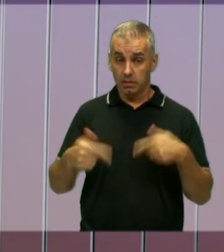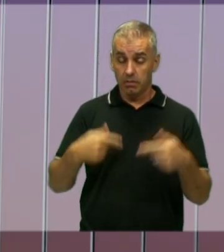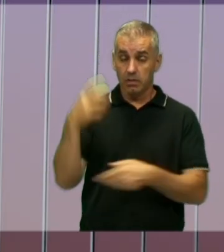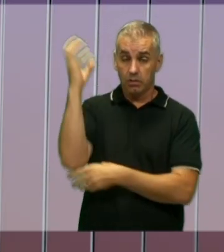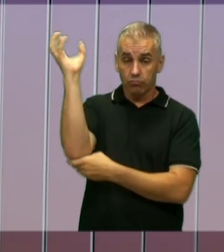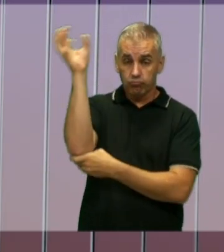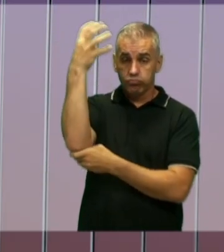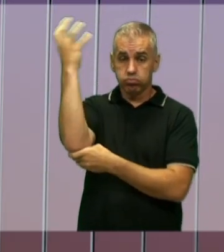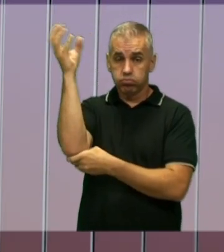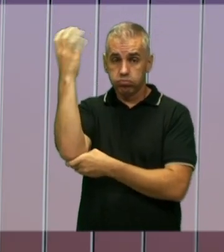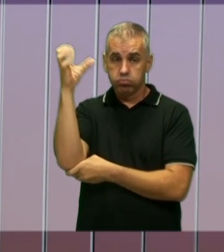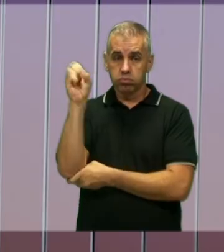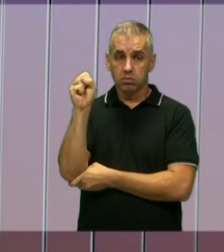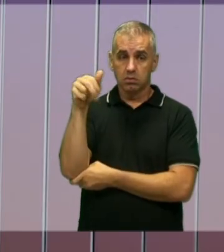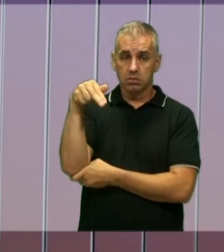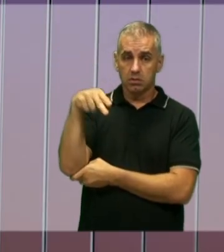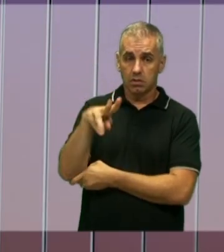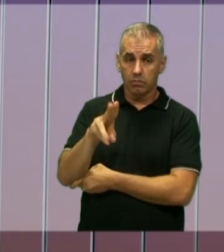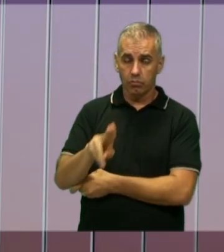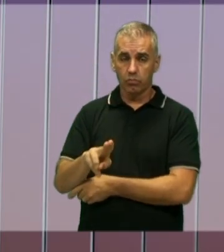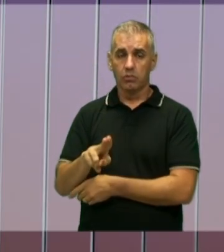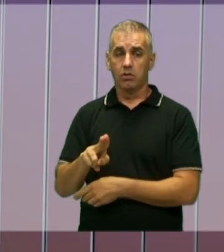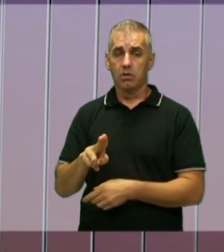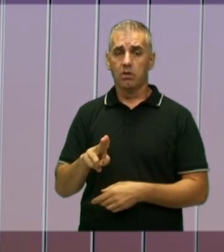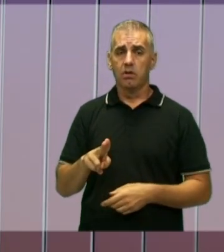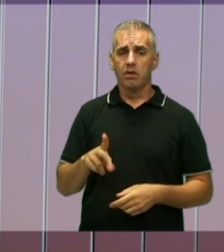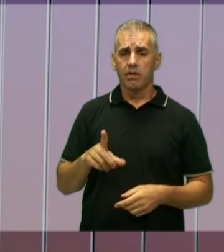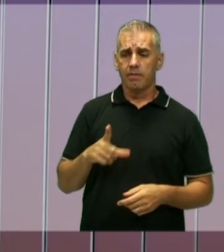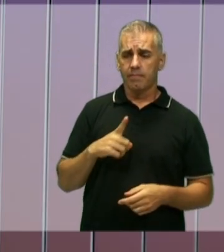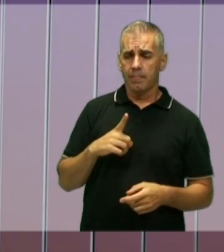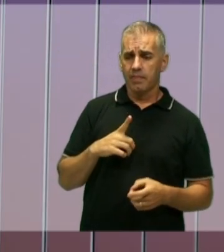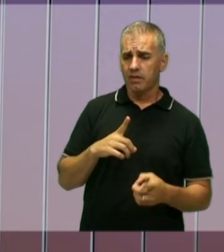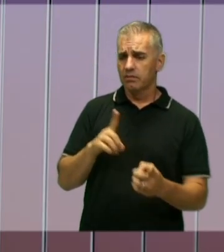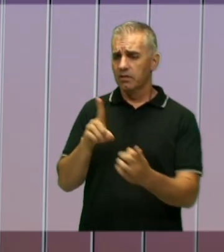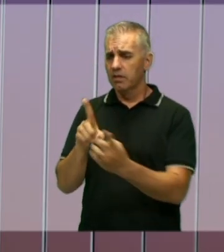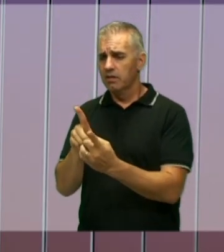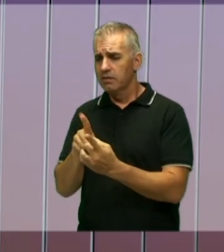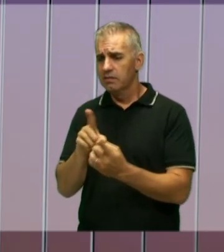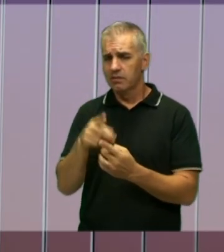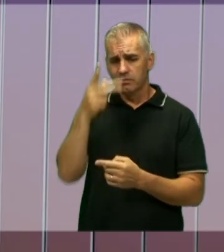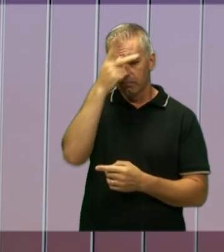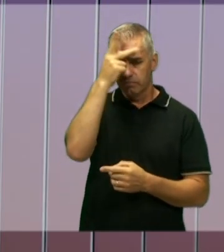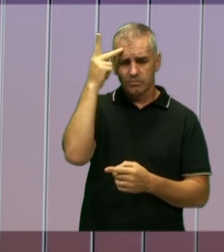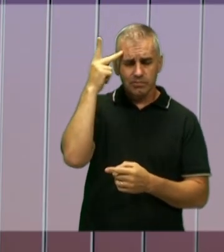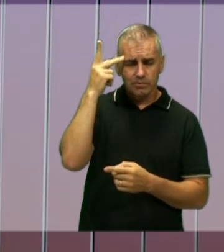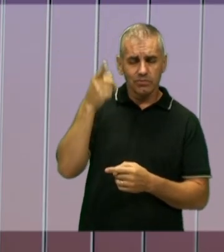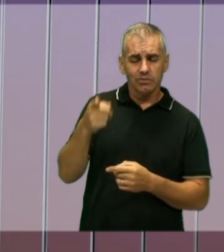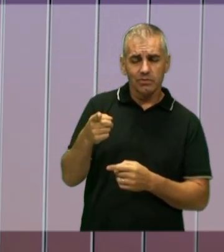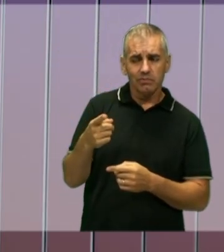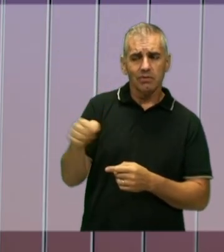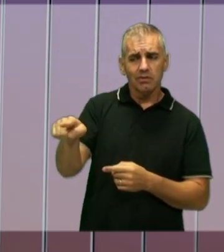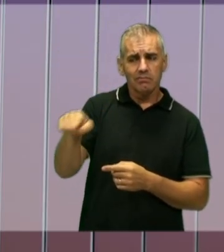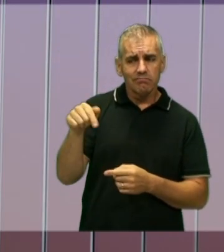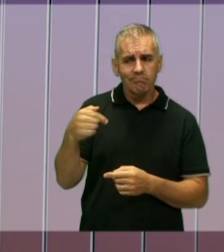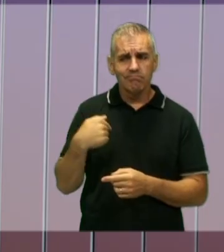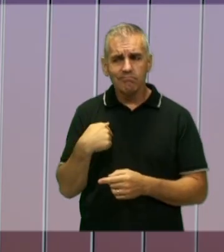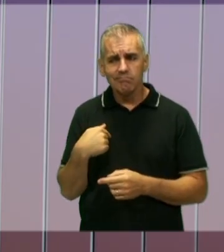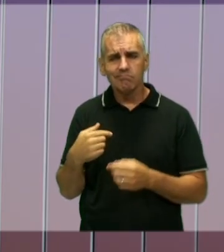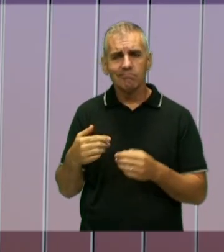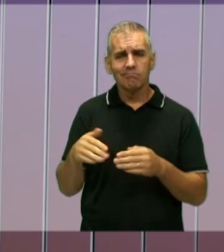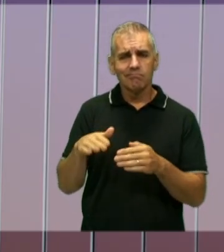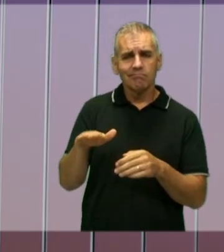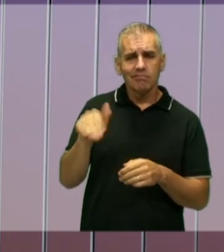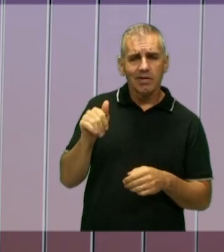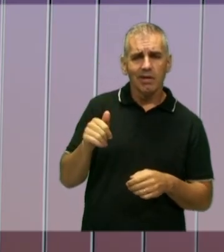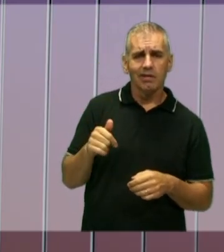recebo essas demandas e acabo ficando como um ponto de articulação entre esses setores. E o pessoal do hospital, cara, a gente está